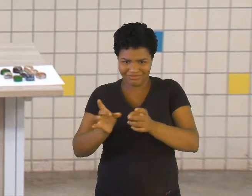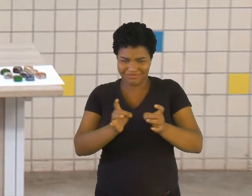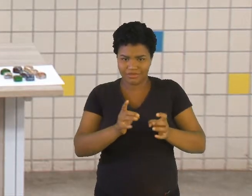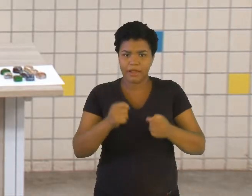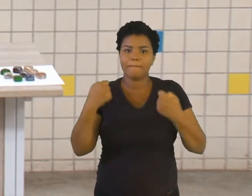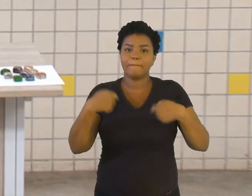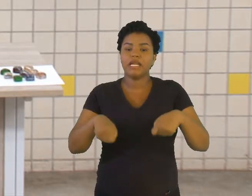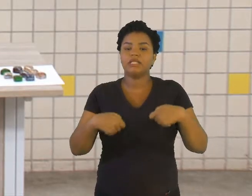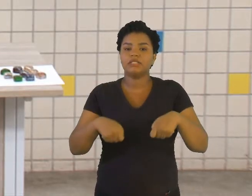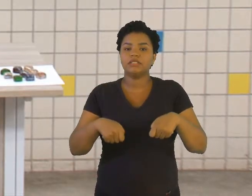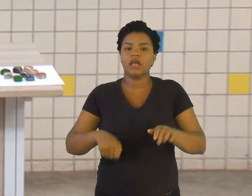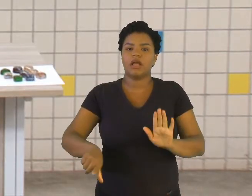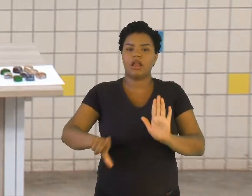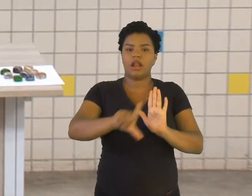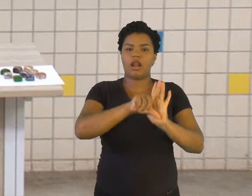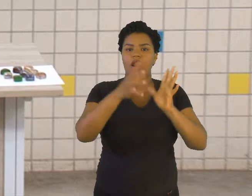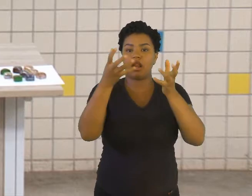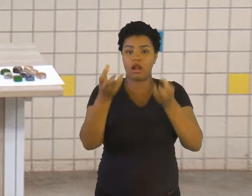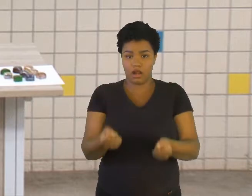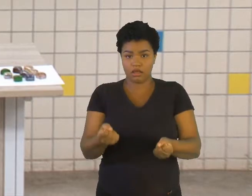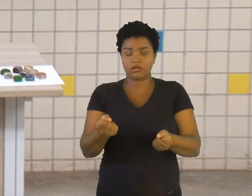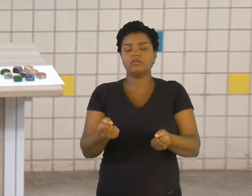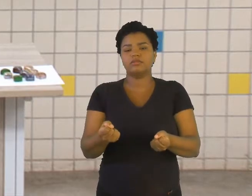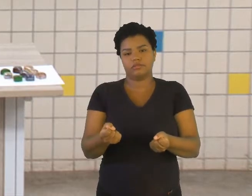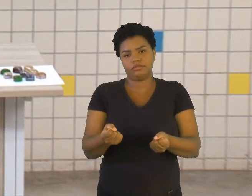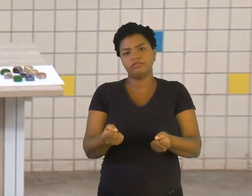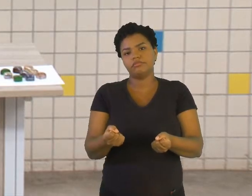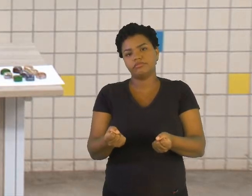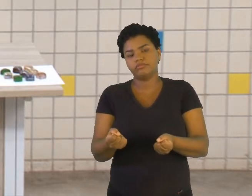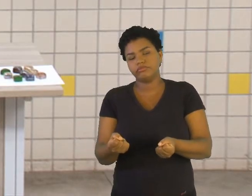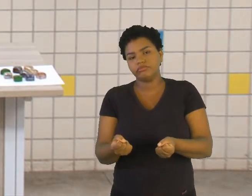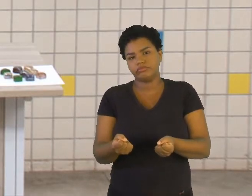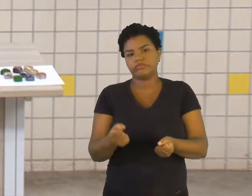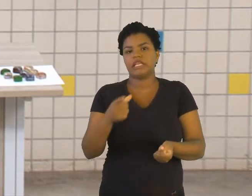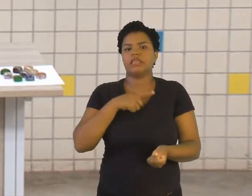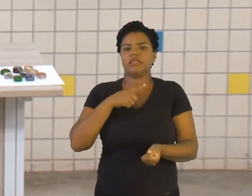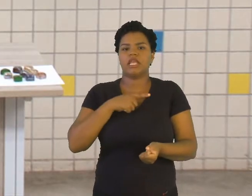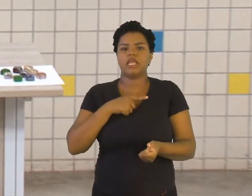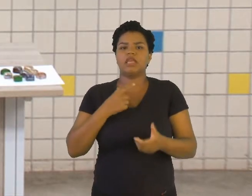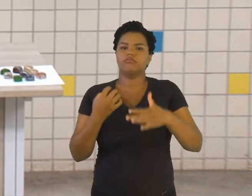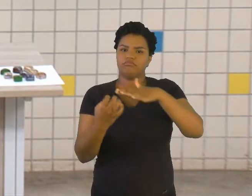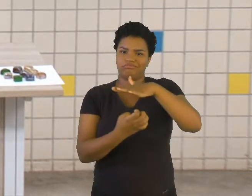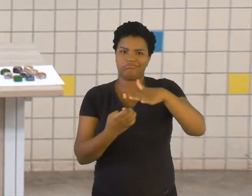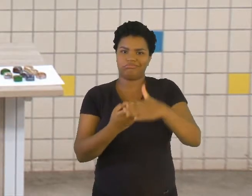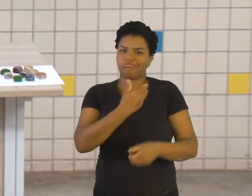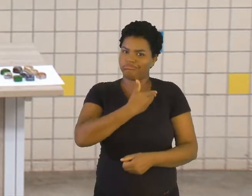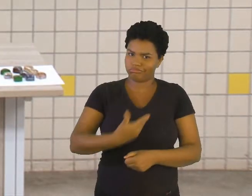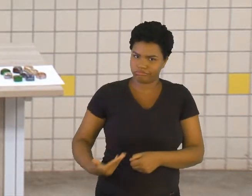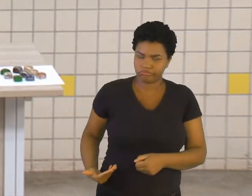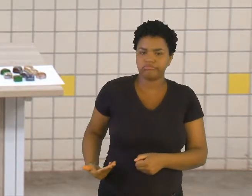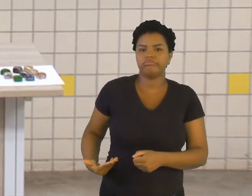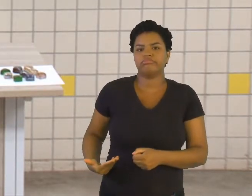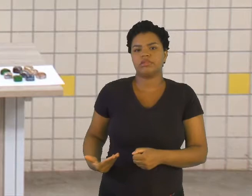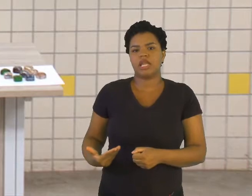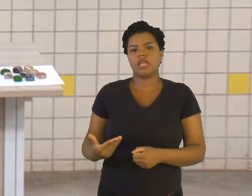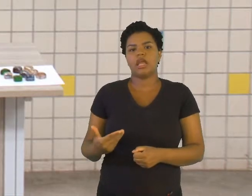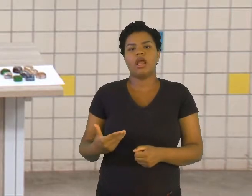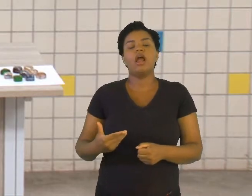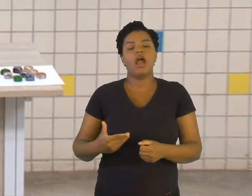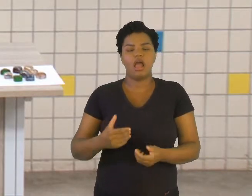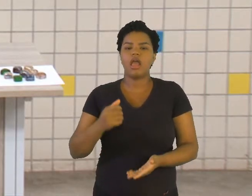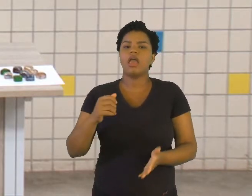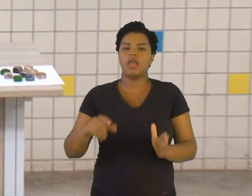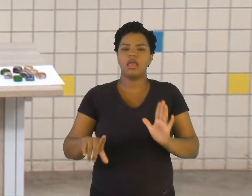que ser legalizada. Existe órgãos de governo onde é legalizado